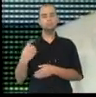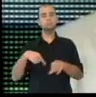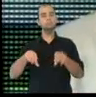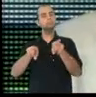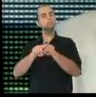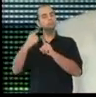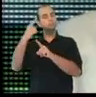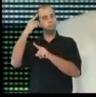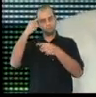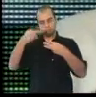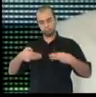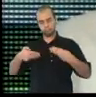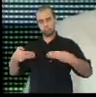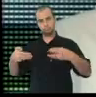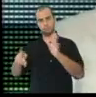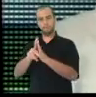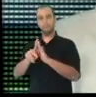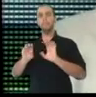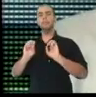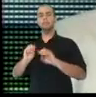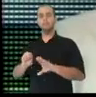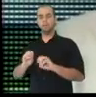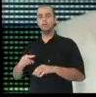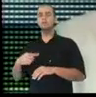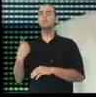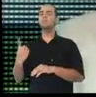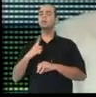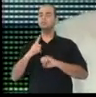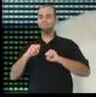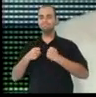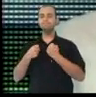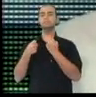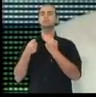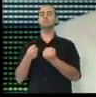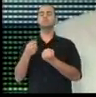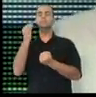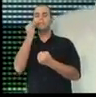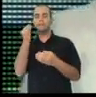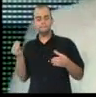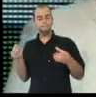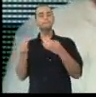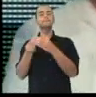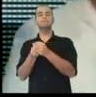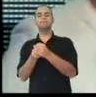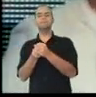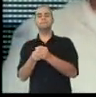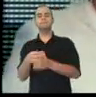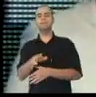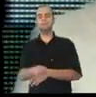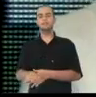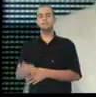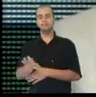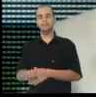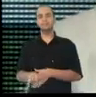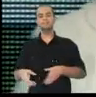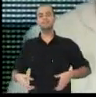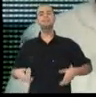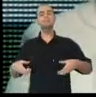da Educação, tivemos todo o esforço para integrar essas crianças no seu